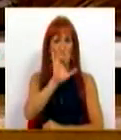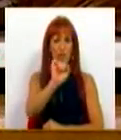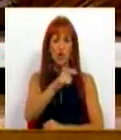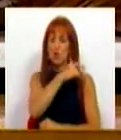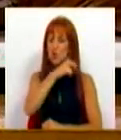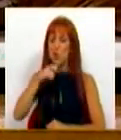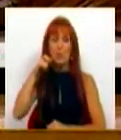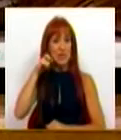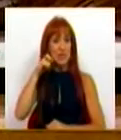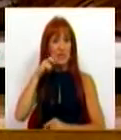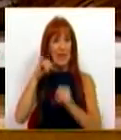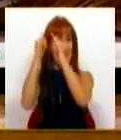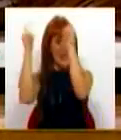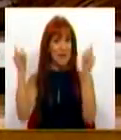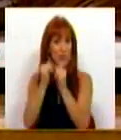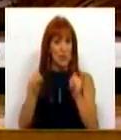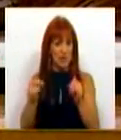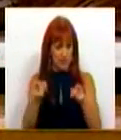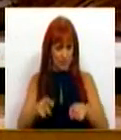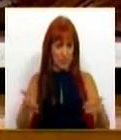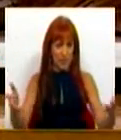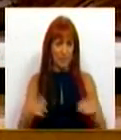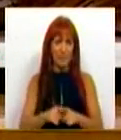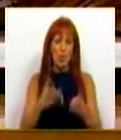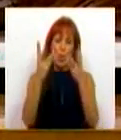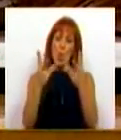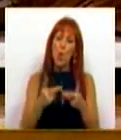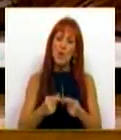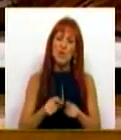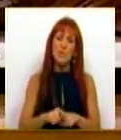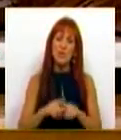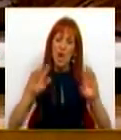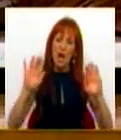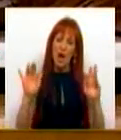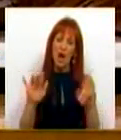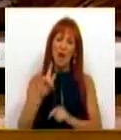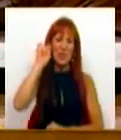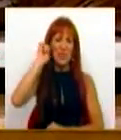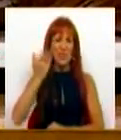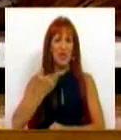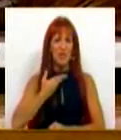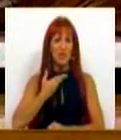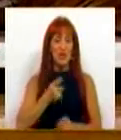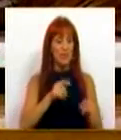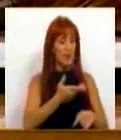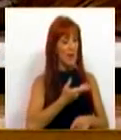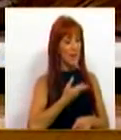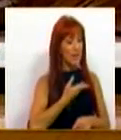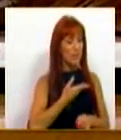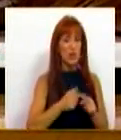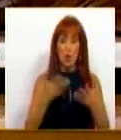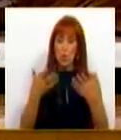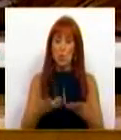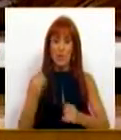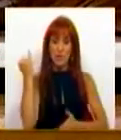os compromissos internacionais. Um orçamento que reduz o déficit, a dívida e o